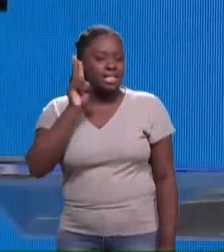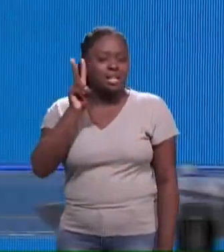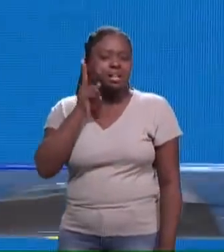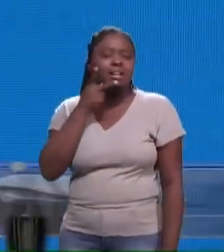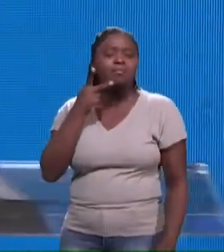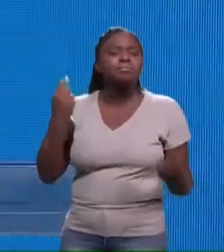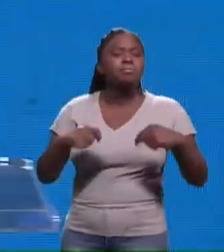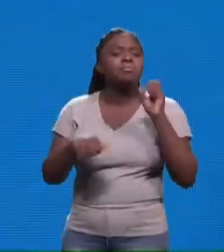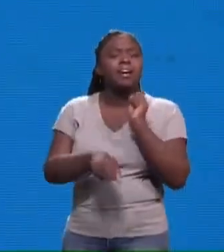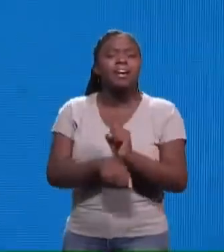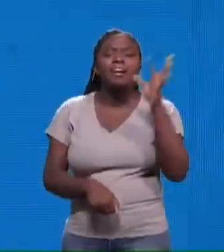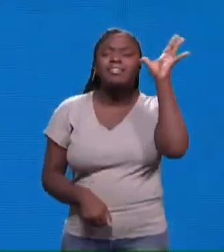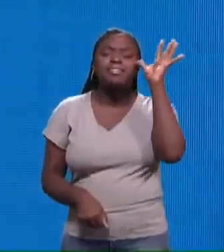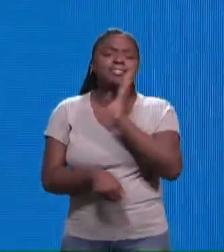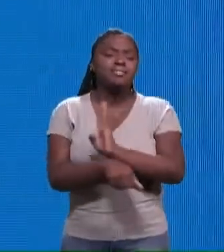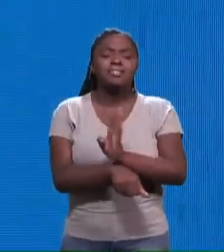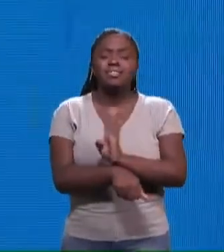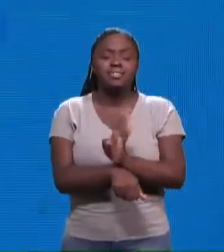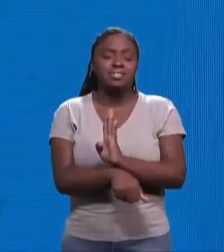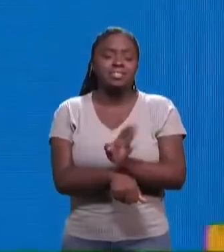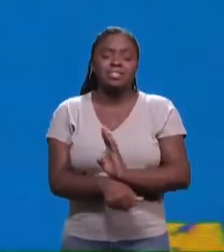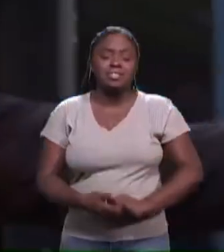vocês têm que parar de assistir Netflix, tá demais.